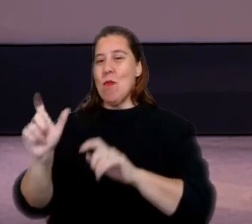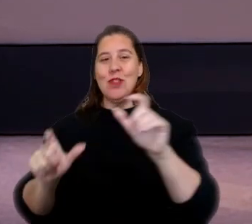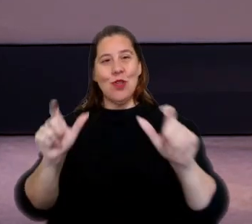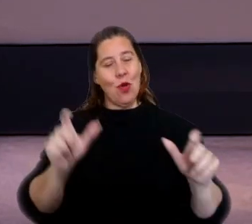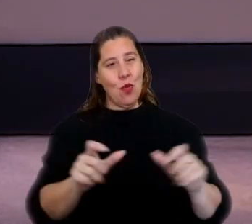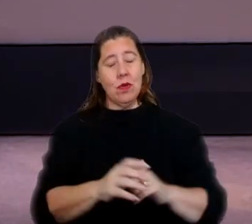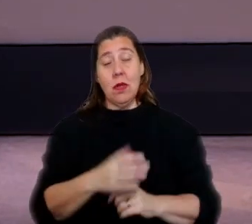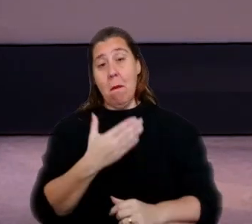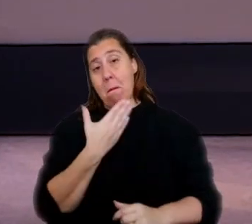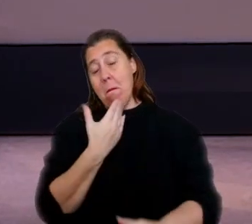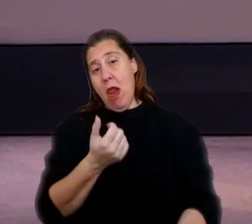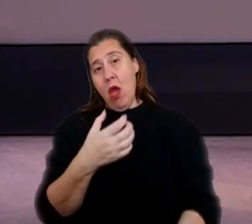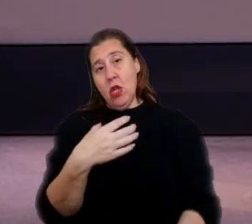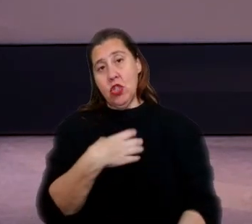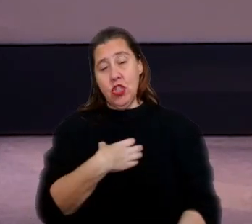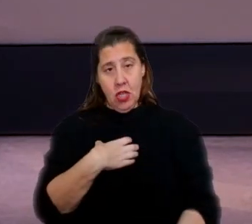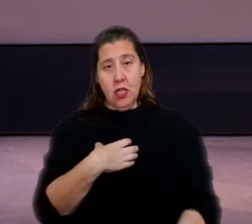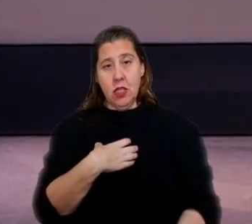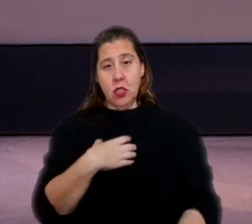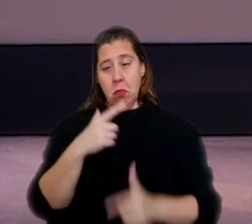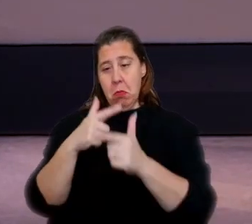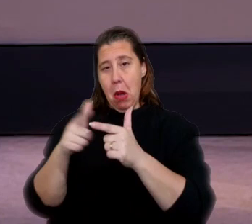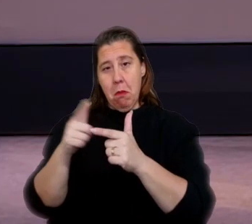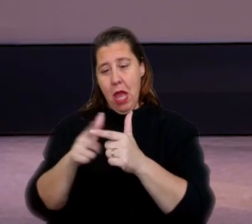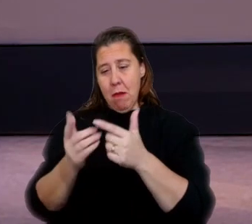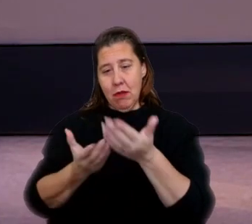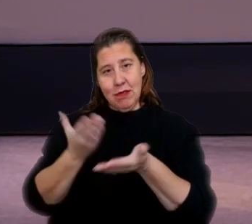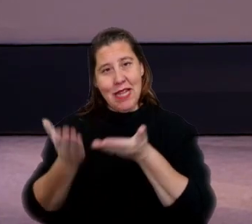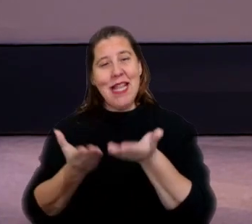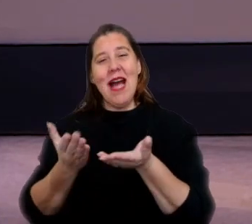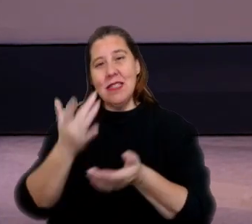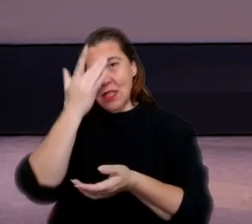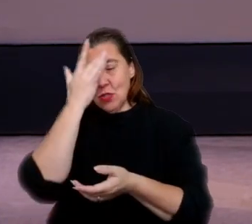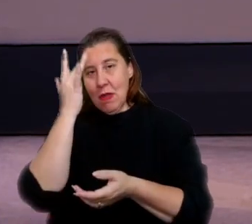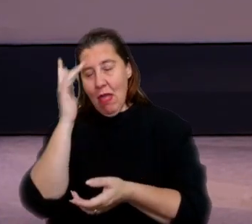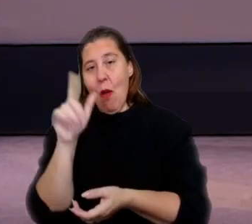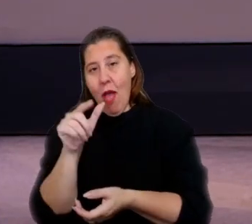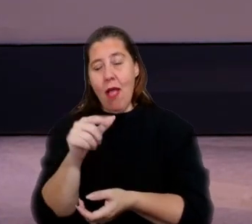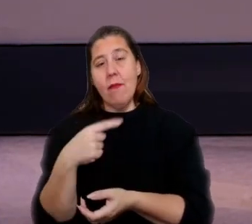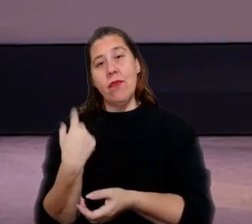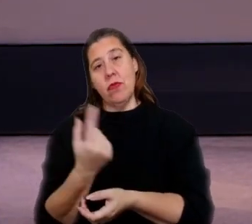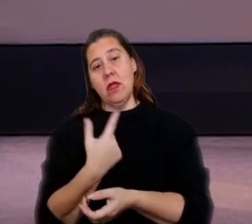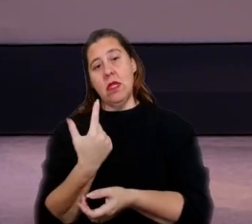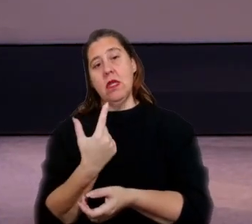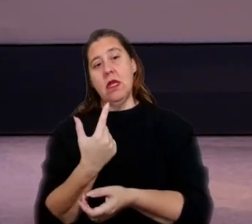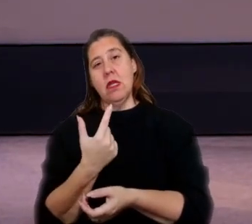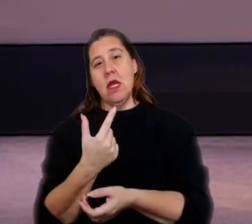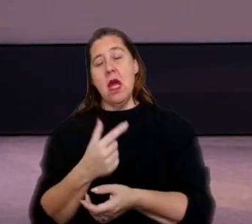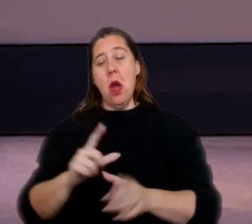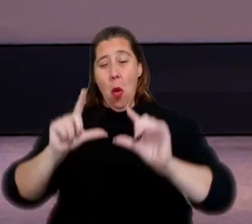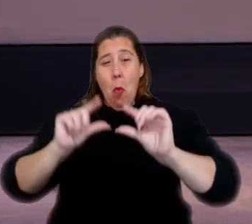tua pergunta, a melhor forma para tratar qualquer problema de saúde mental é essa. Nós